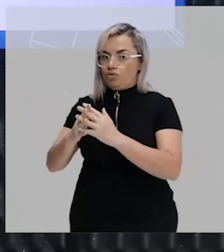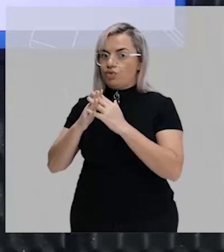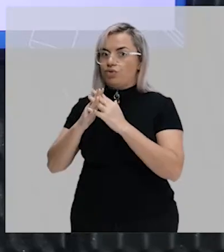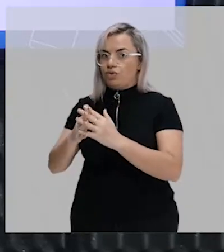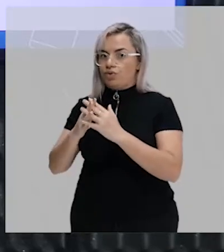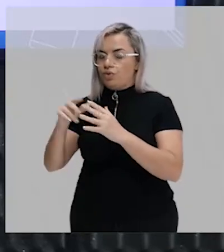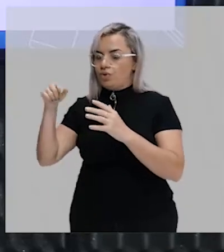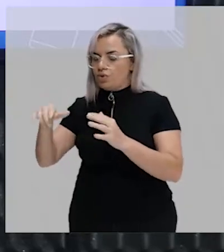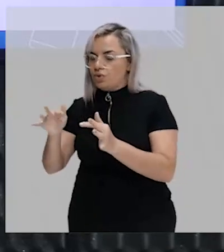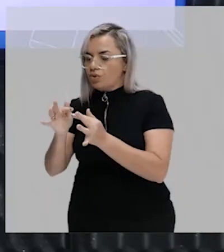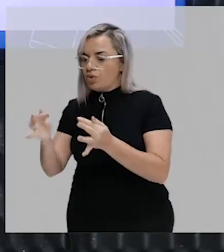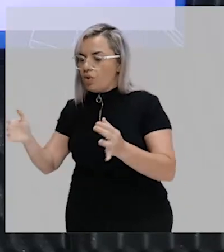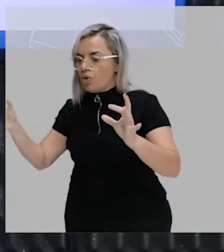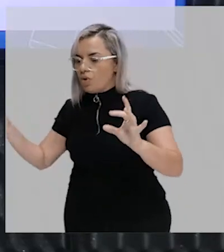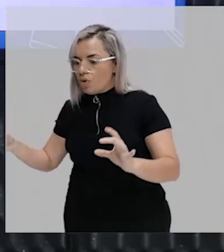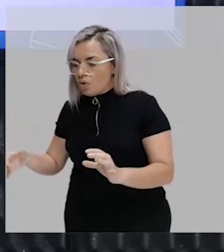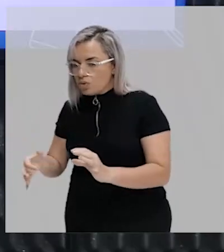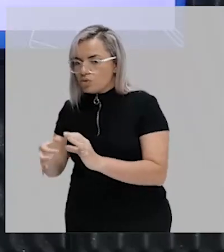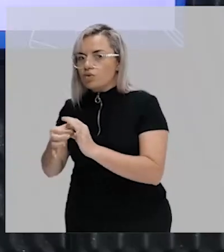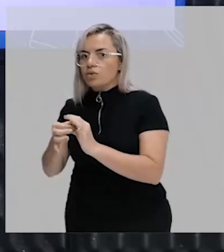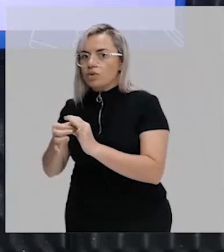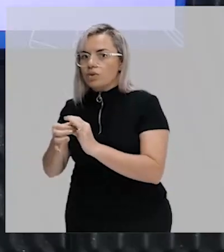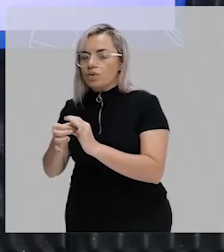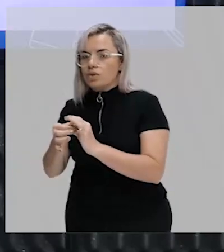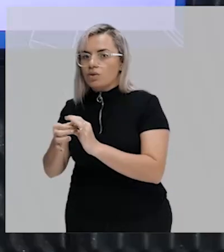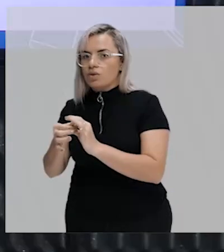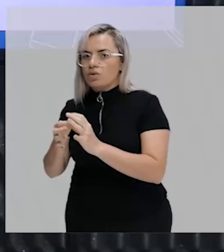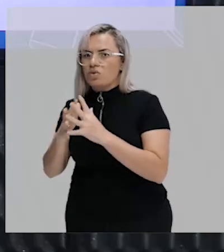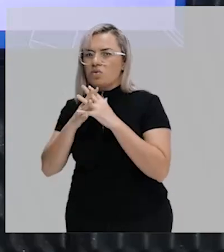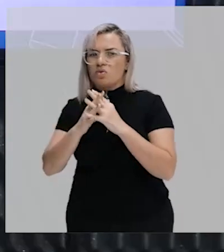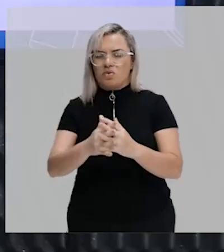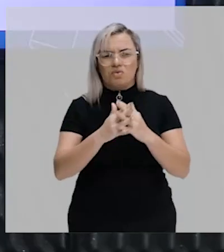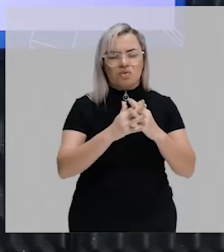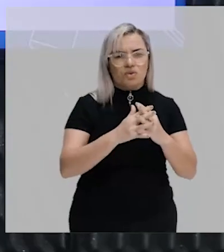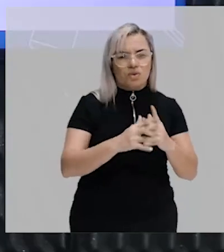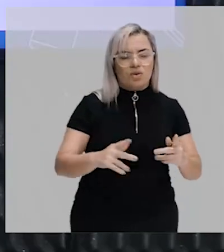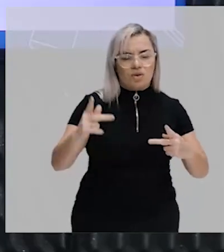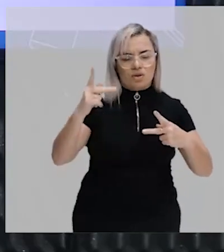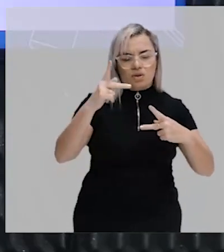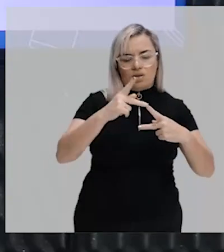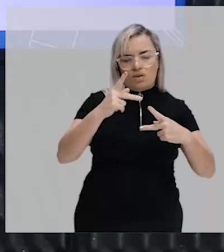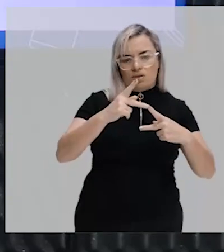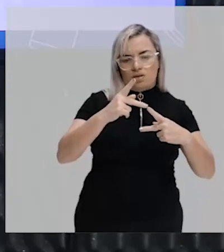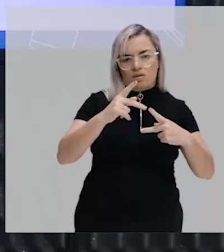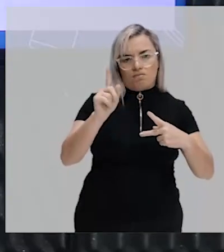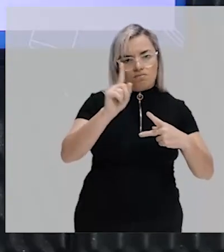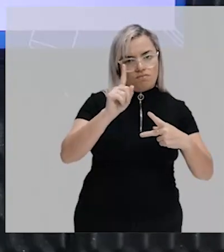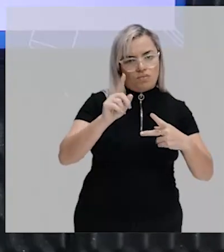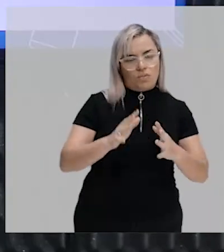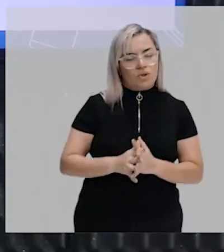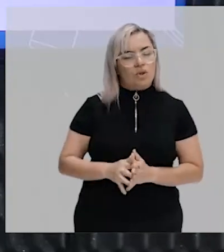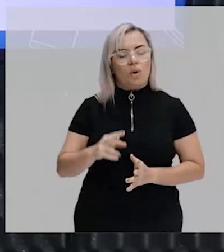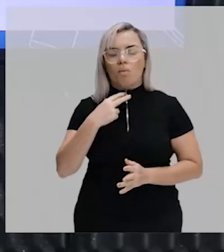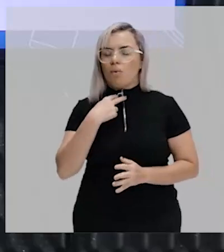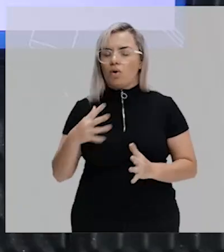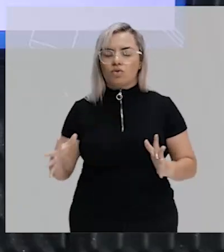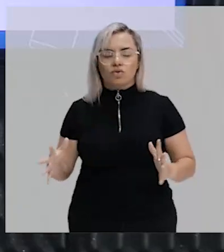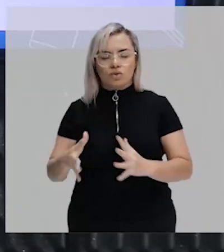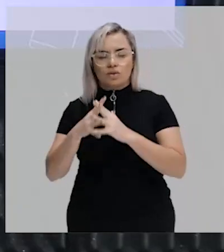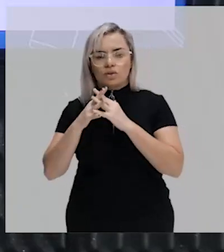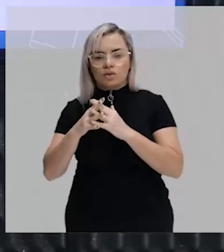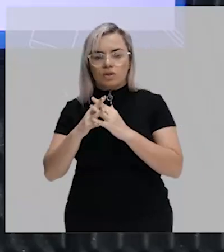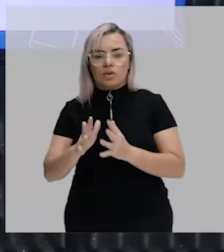tá, gente? Não confundir, porque elas ligam palavras, tá? Então, eu costumo geralmente dizer